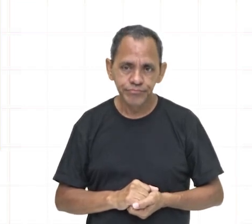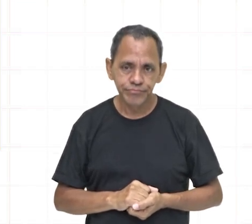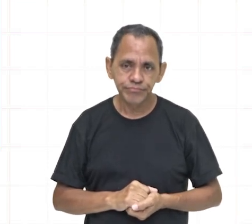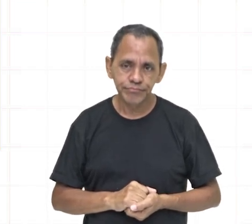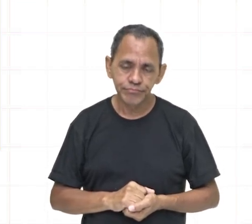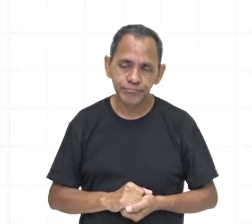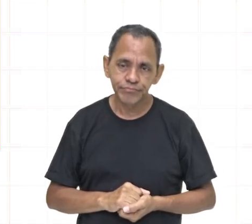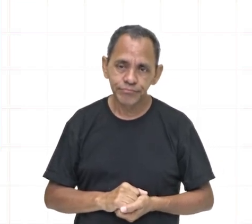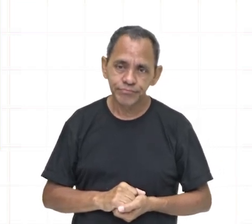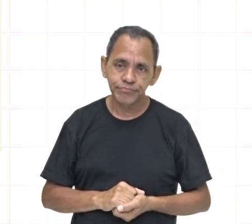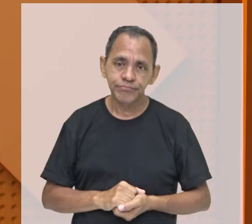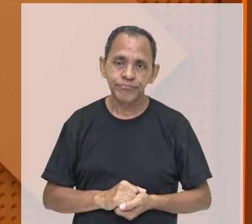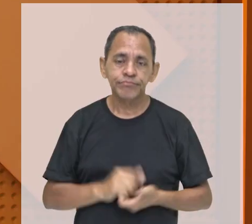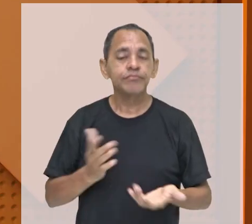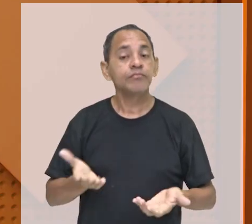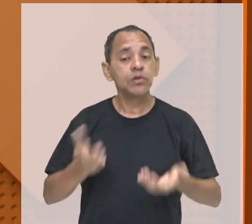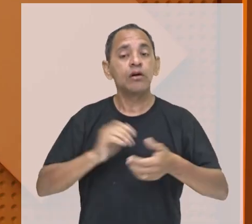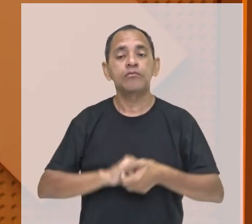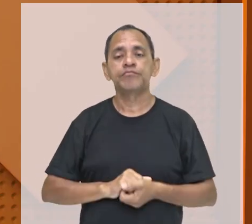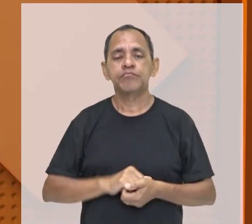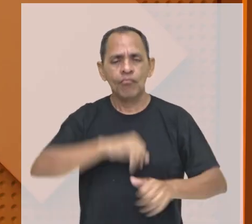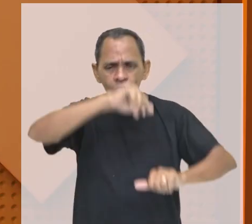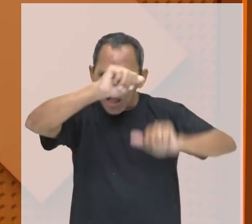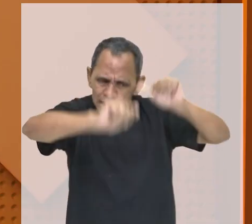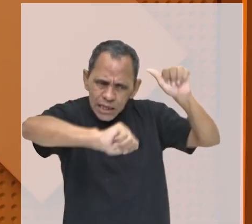bom? Analisando todas essas